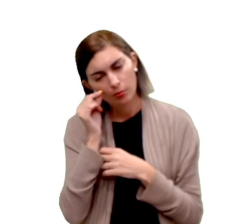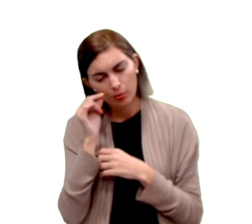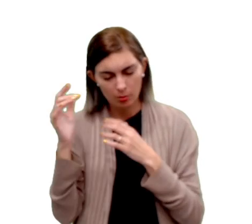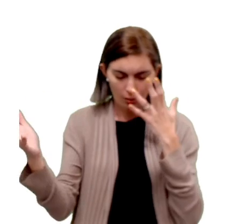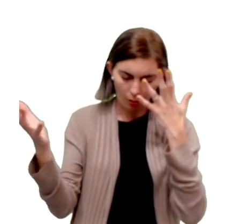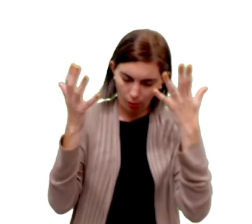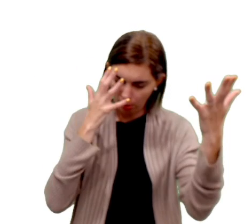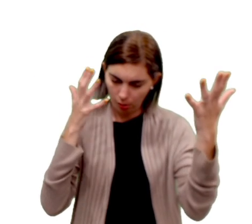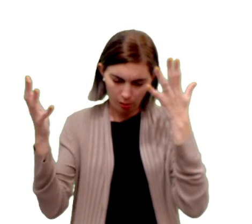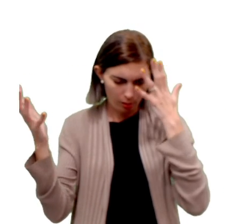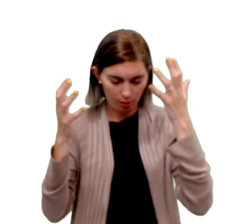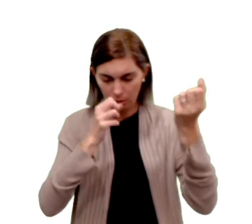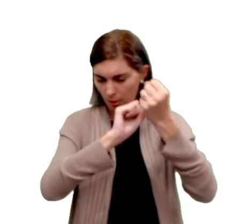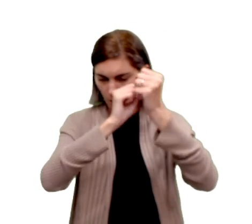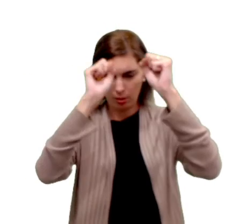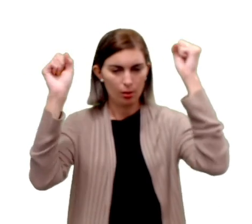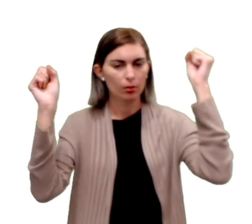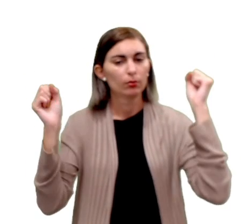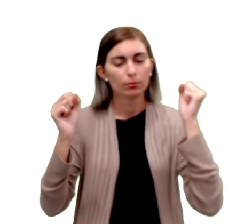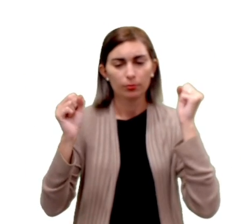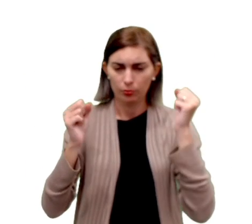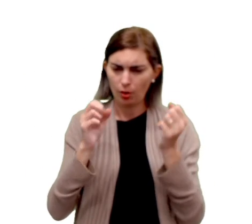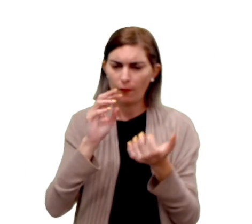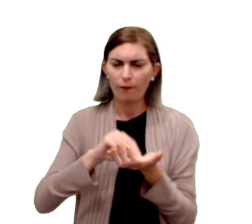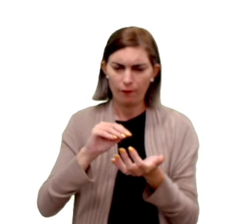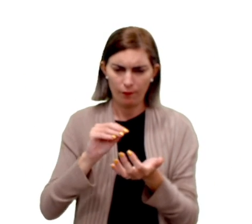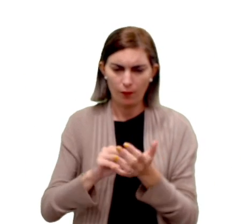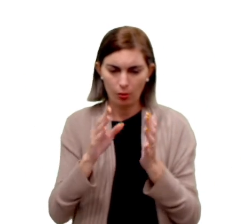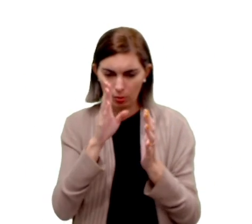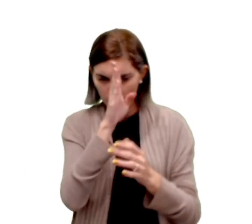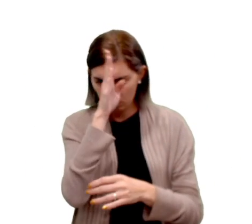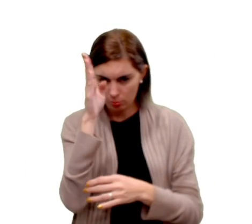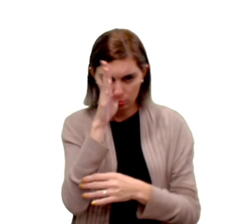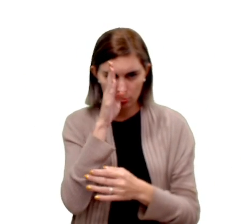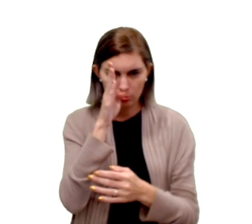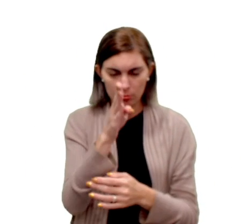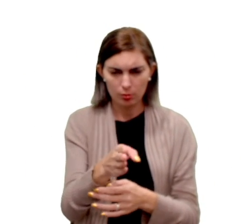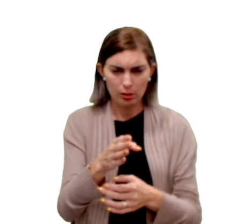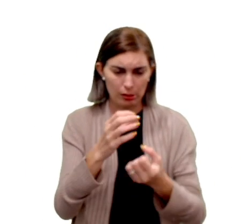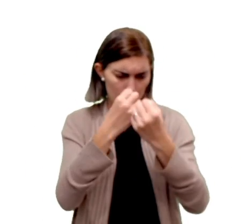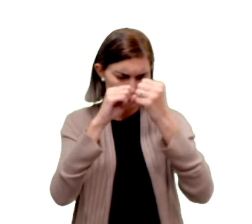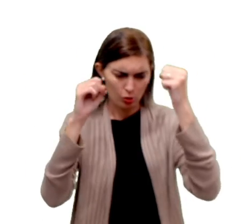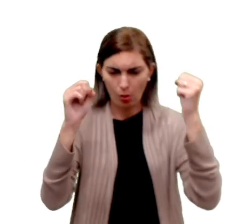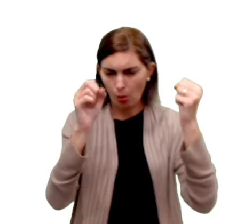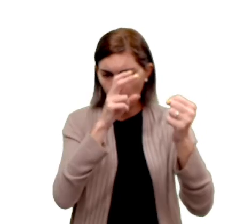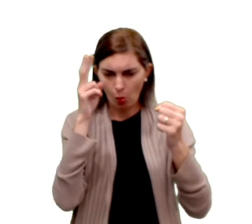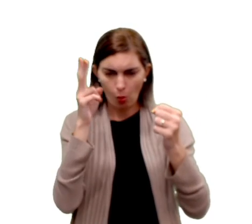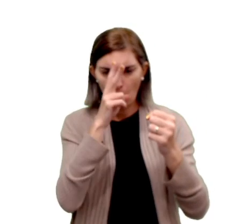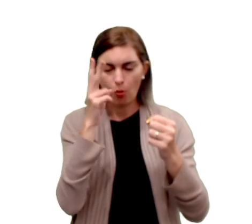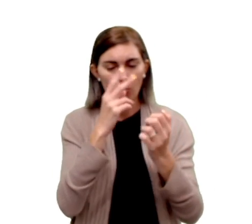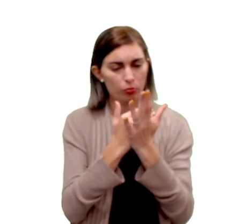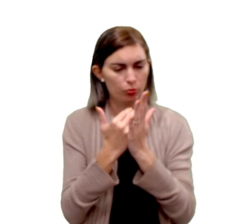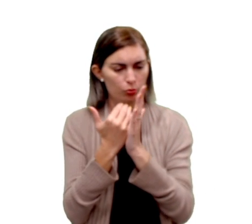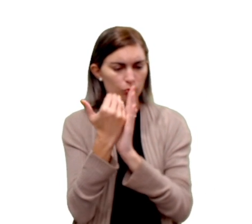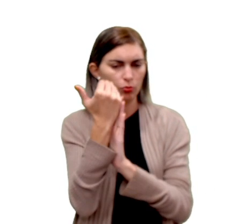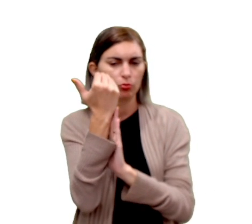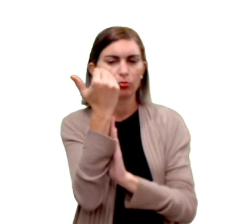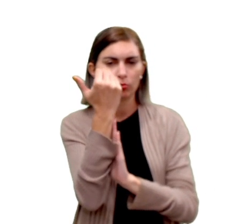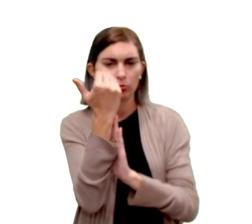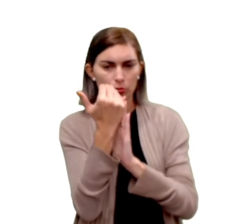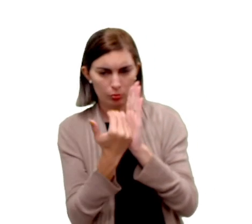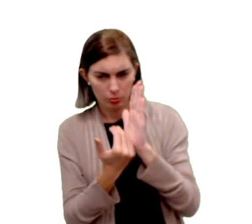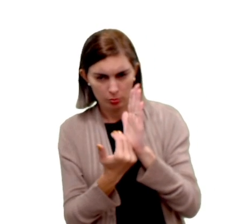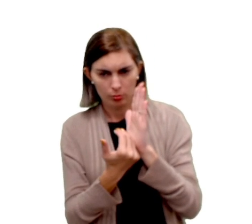ou agitação, tá? A falta de coordenação motora, crise convulsiva, aumento ou diminuição